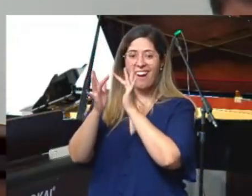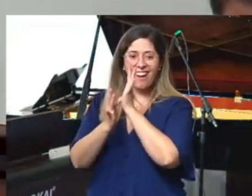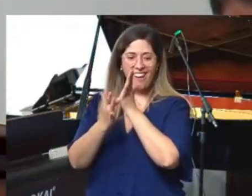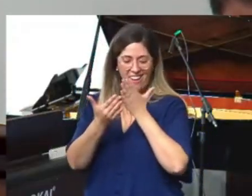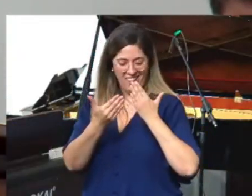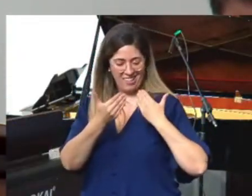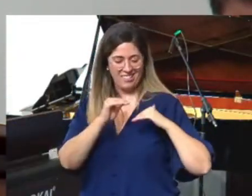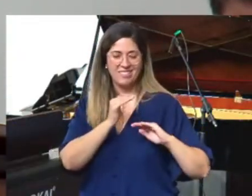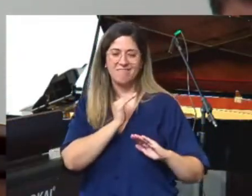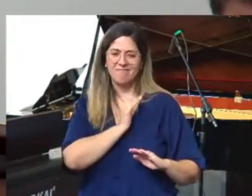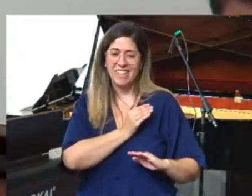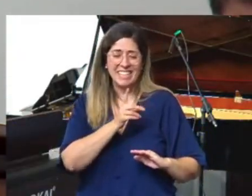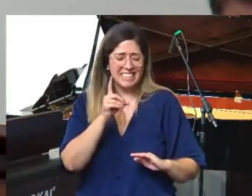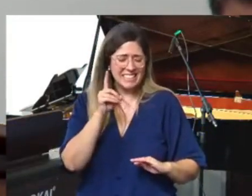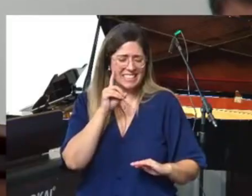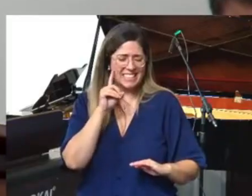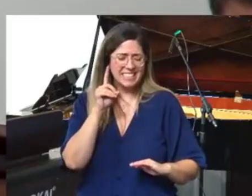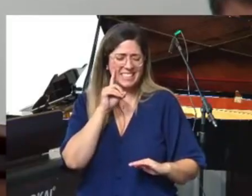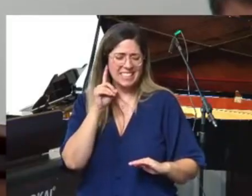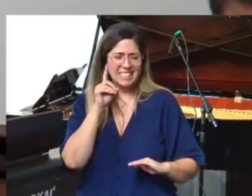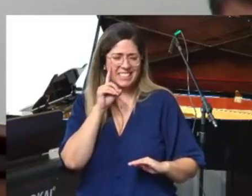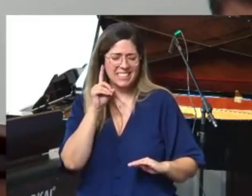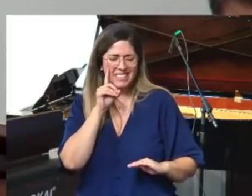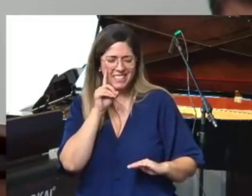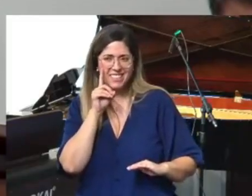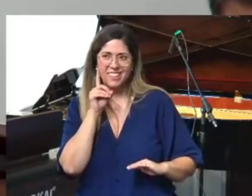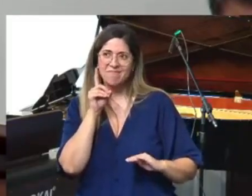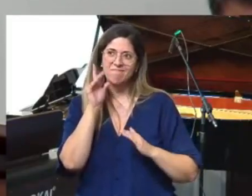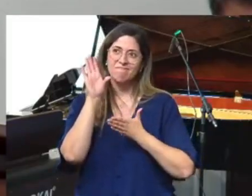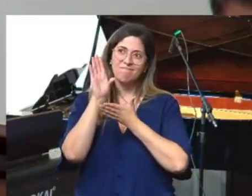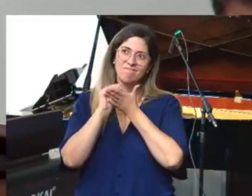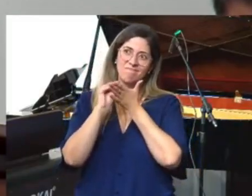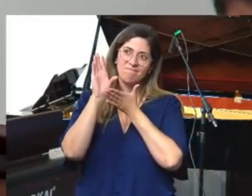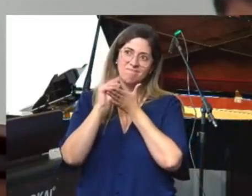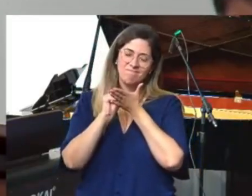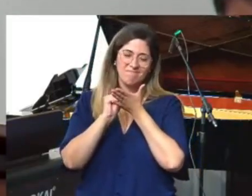Cristo paulatinamente, gradativamente.